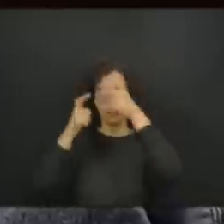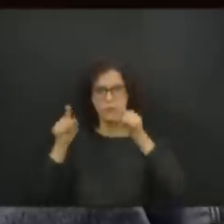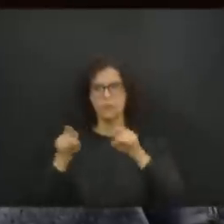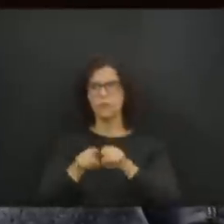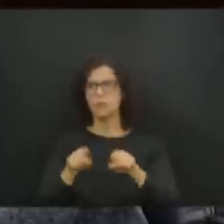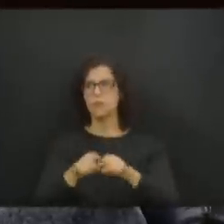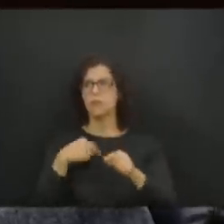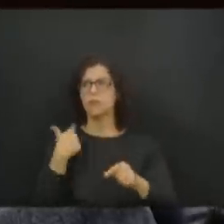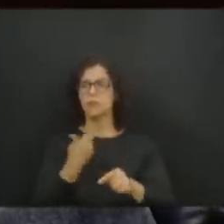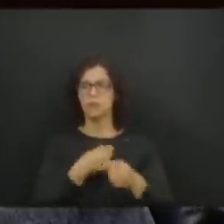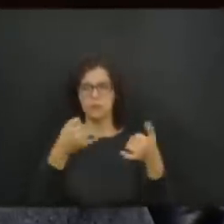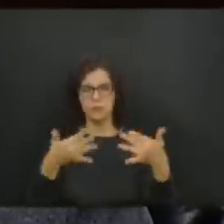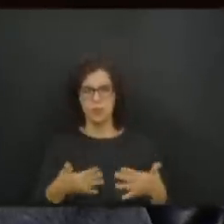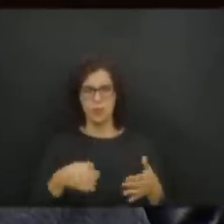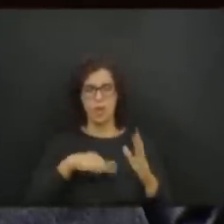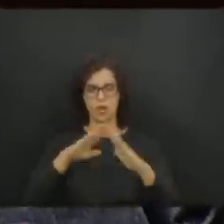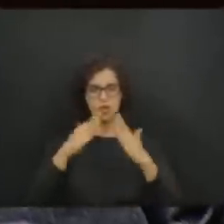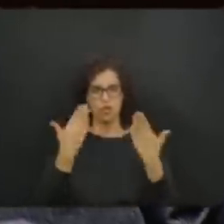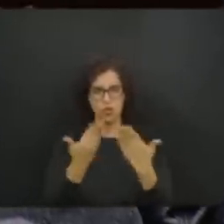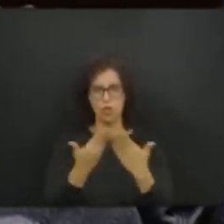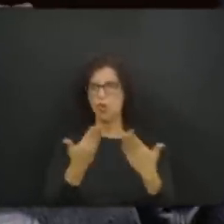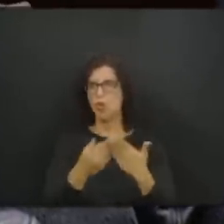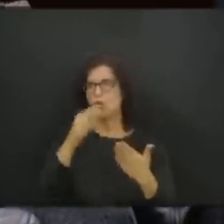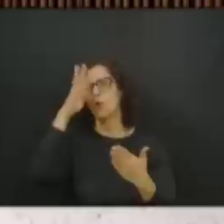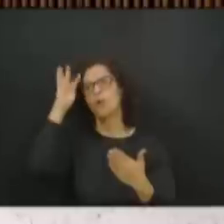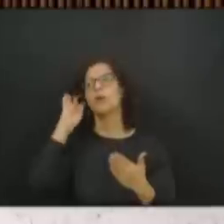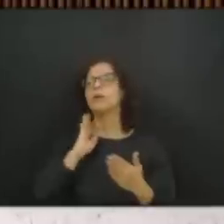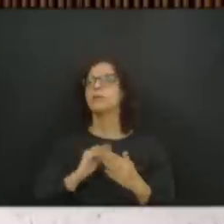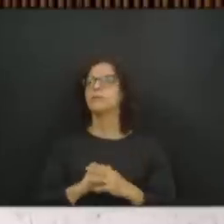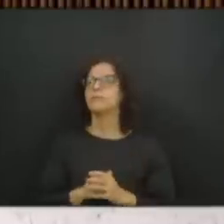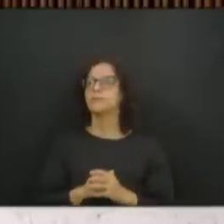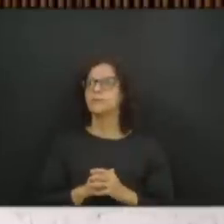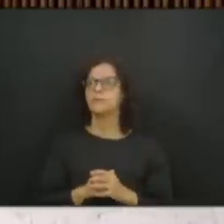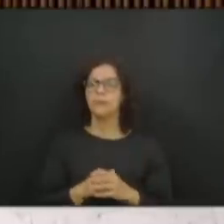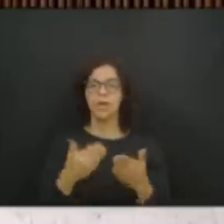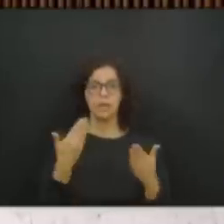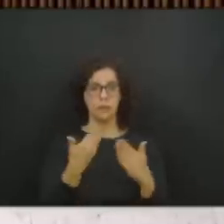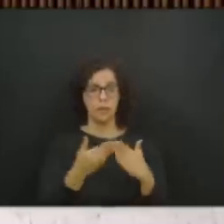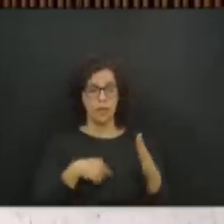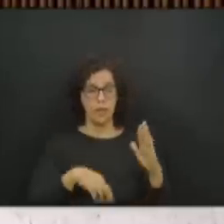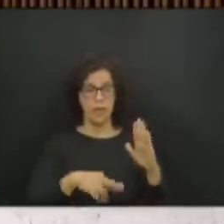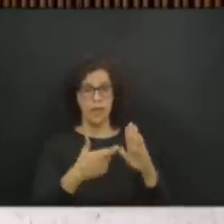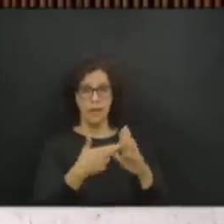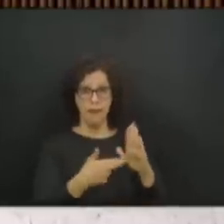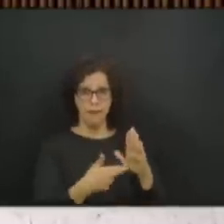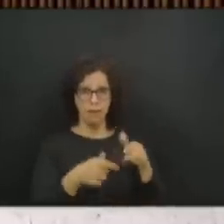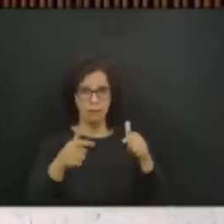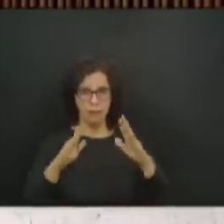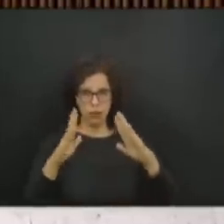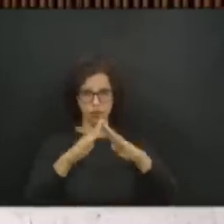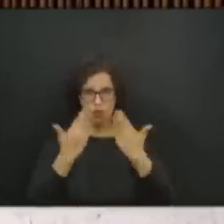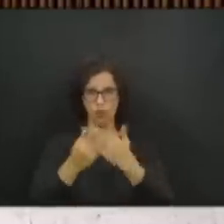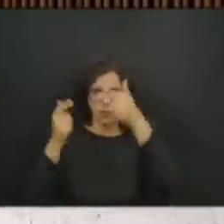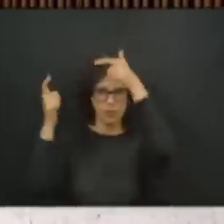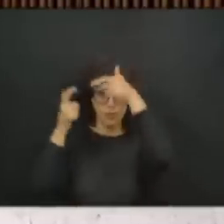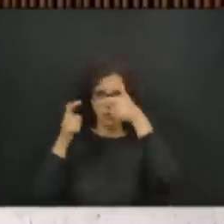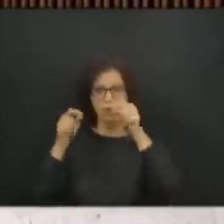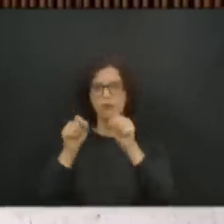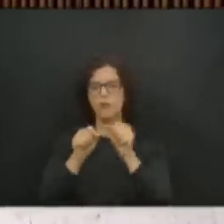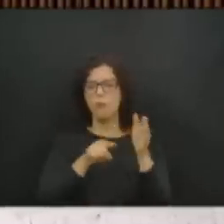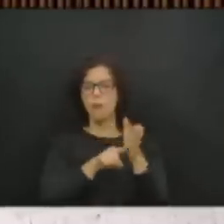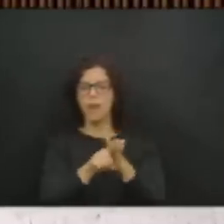que estão elencadas como sendo escolas que Possivelmente e estariam no regime cívico-militar fizeram